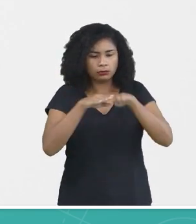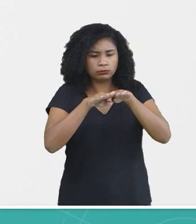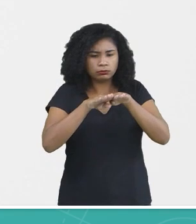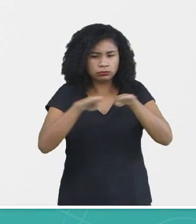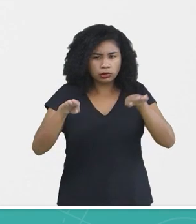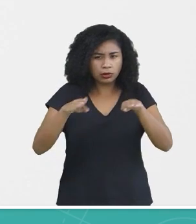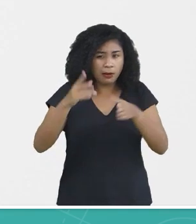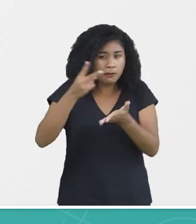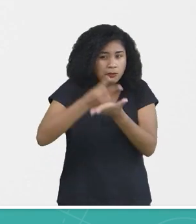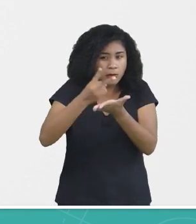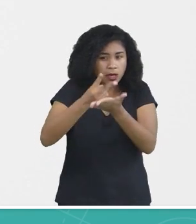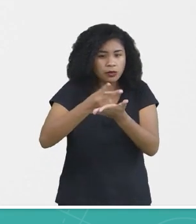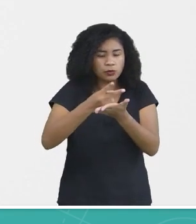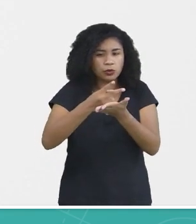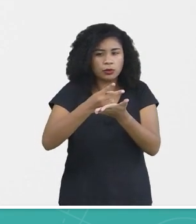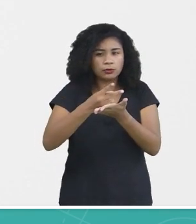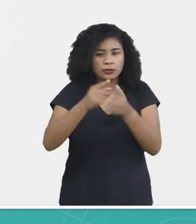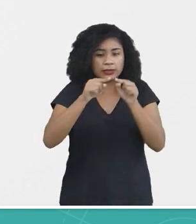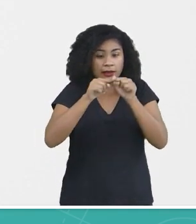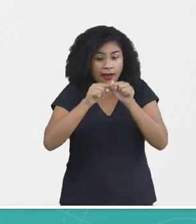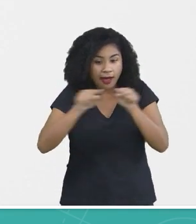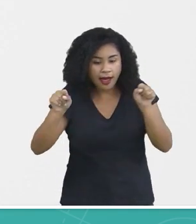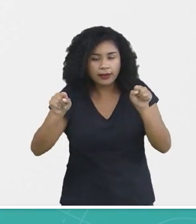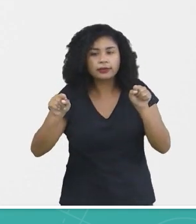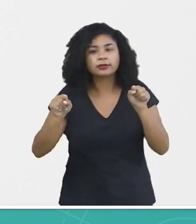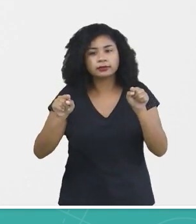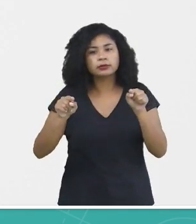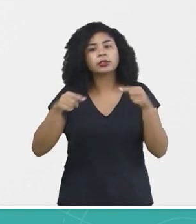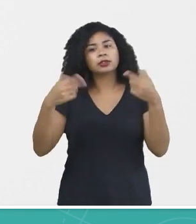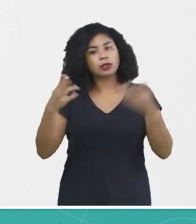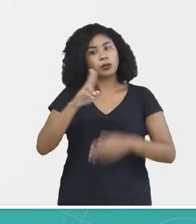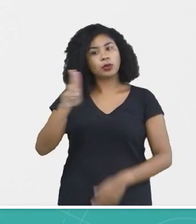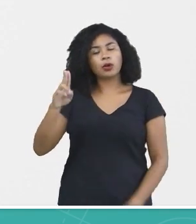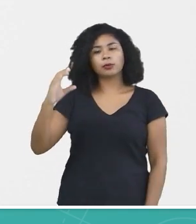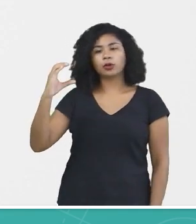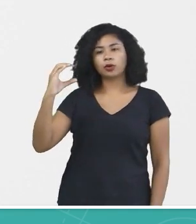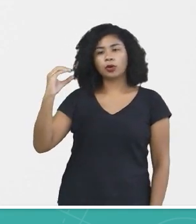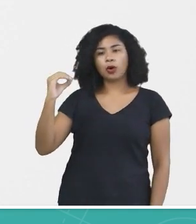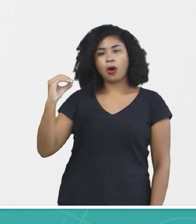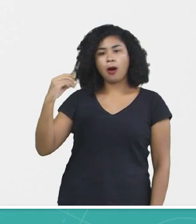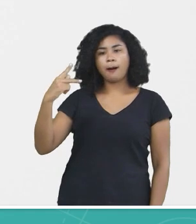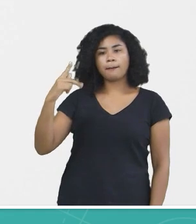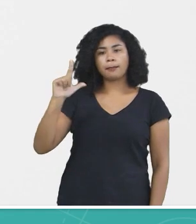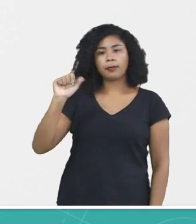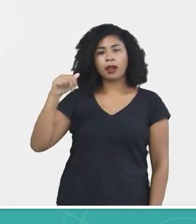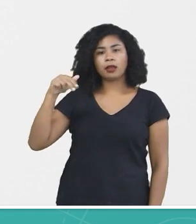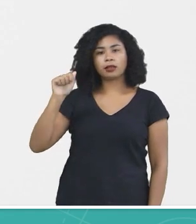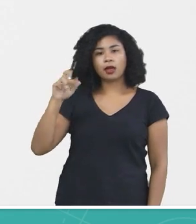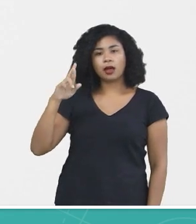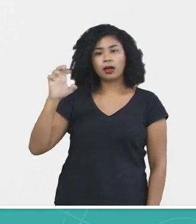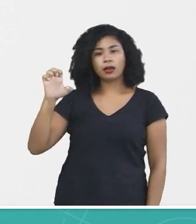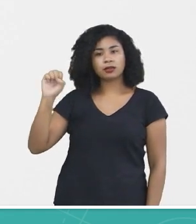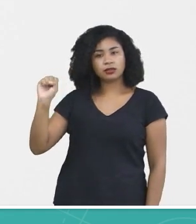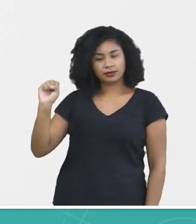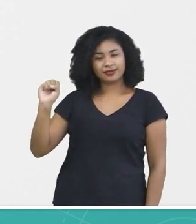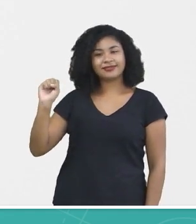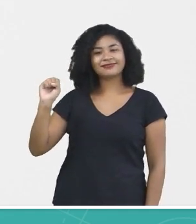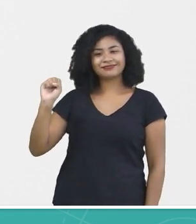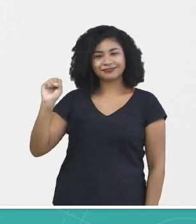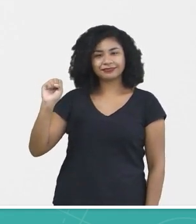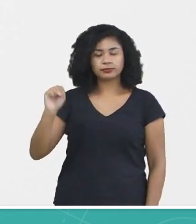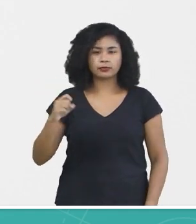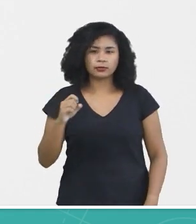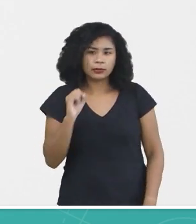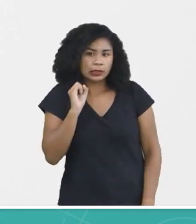claro de retas coplanares. Agora, quando eu tenho uma reta em um plano e outra em outro plano, ou